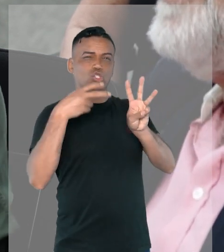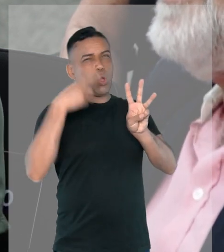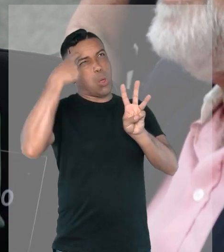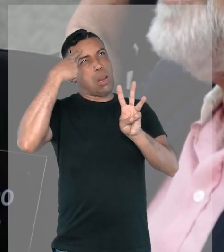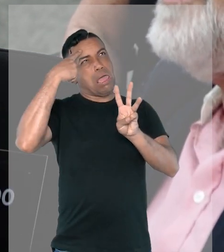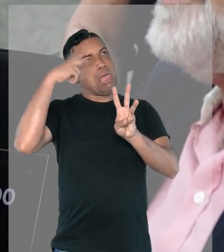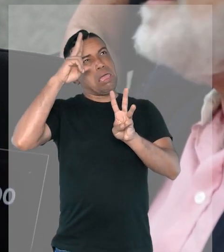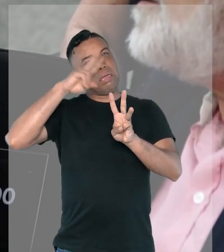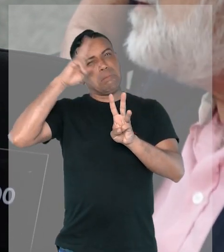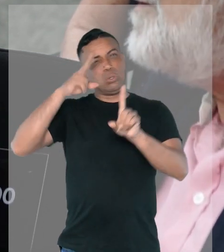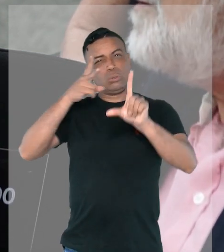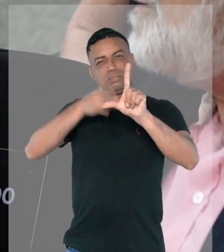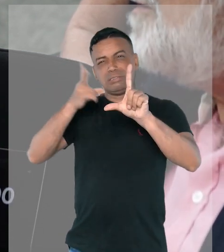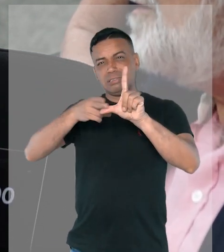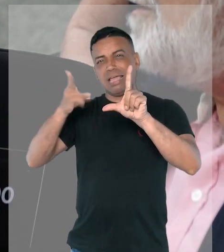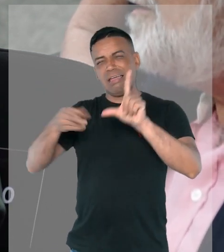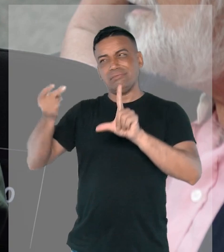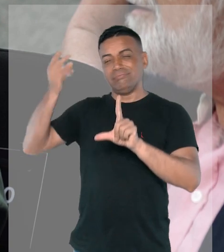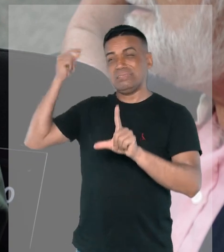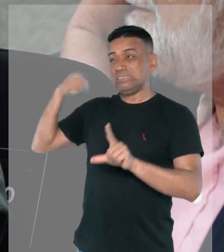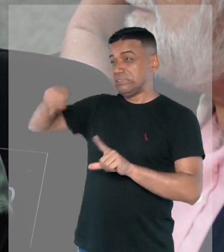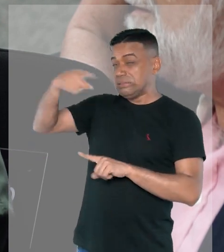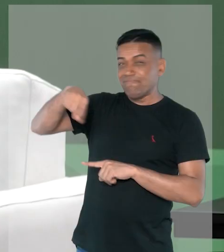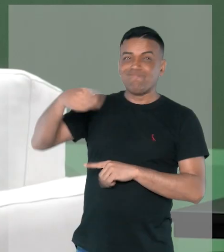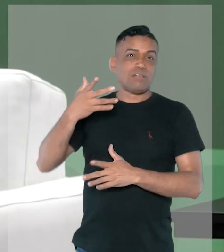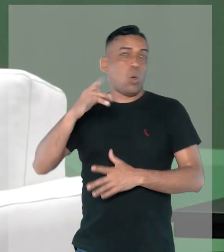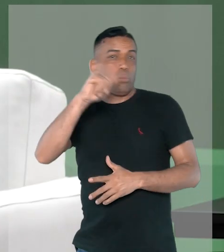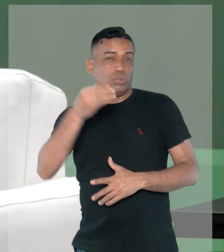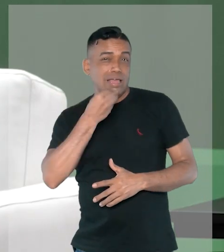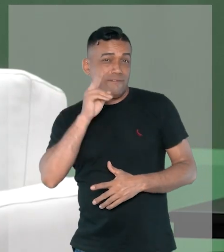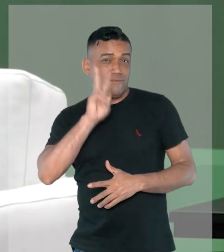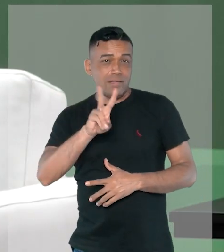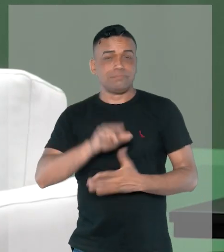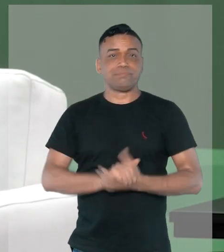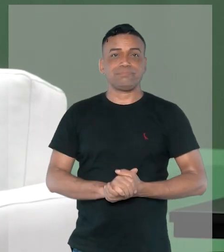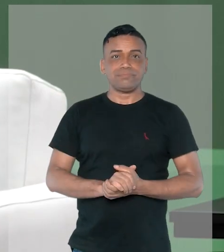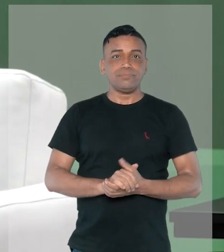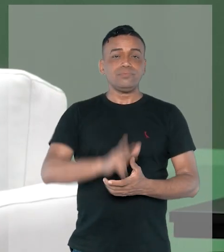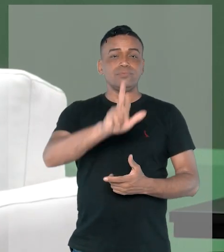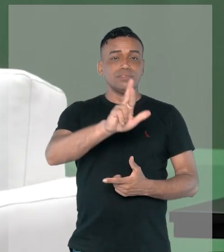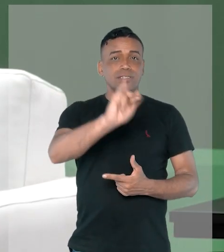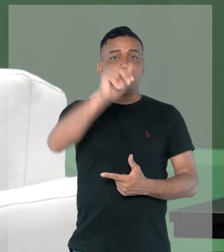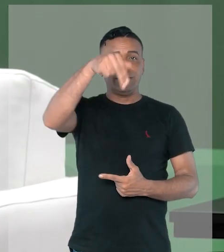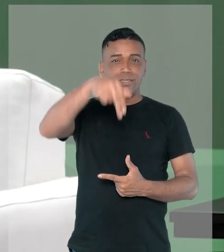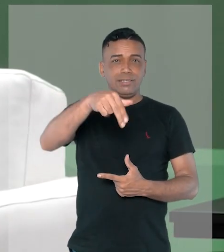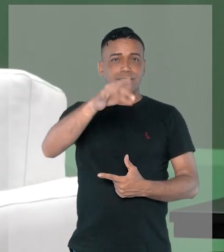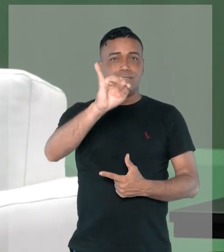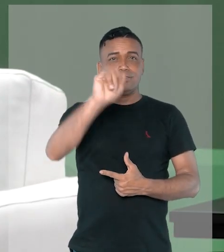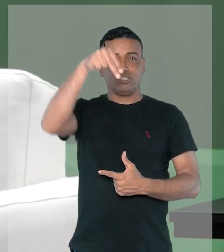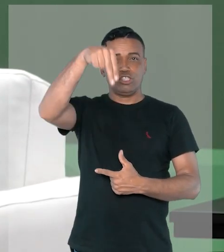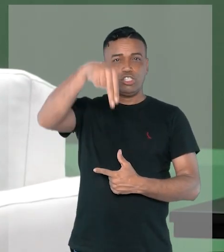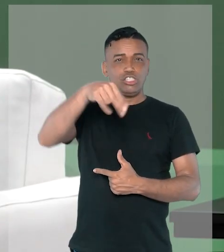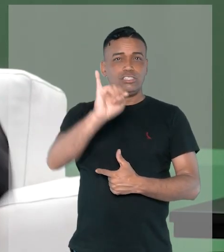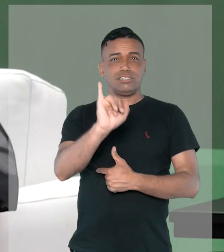uma série, não sei se o pessoal aqui já teve oportunidade de ver, chamado Rin Tin Tin, que é passado